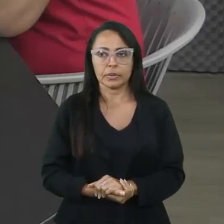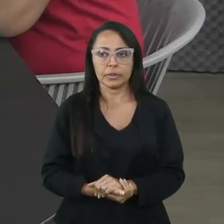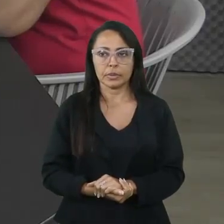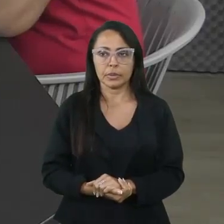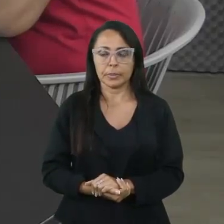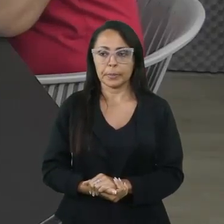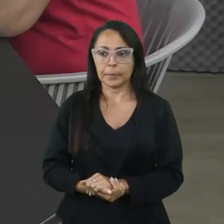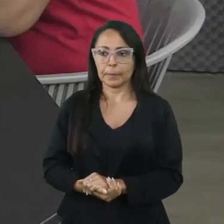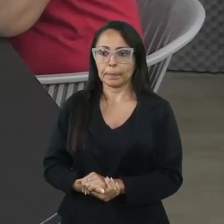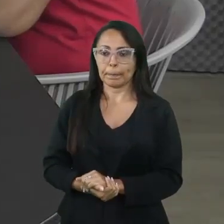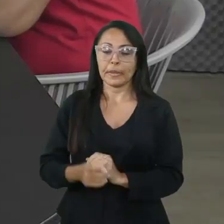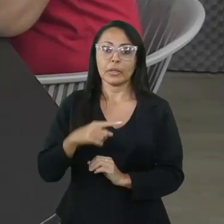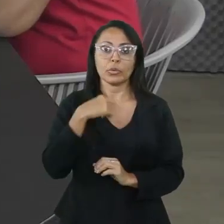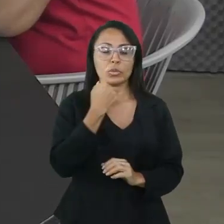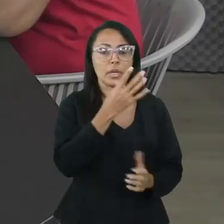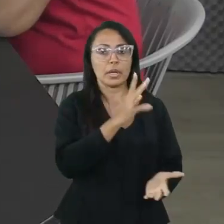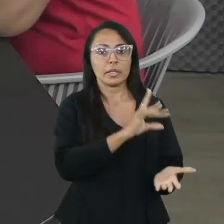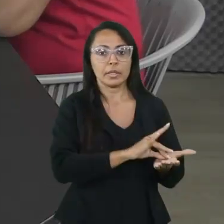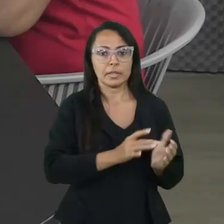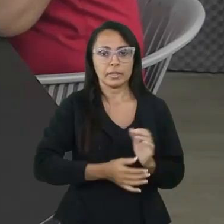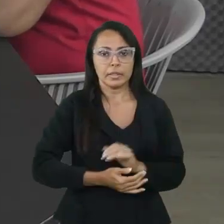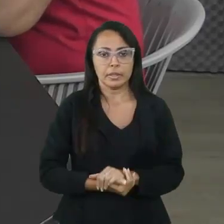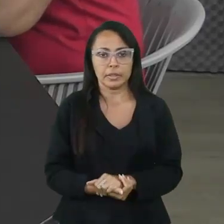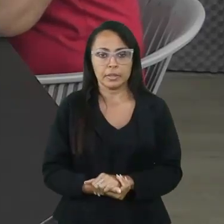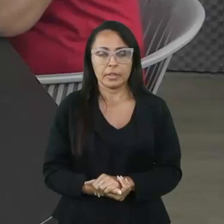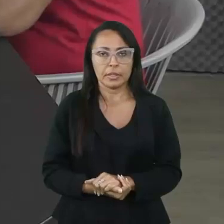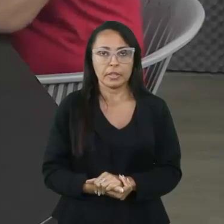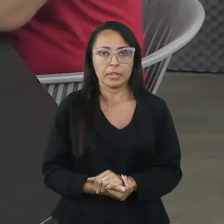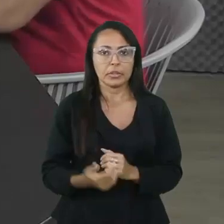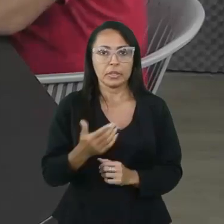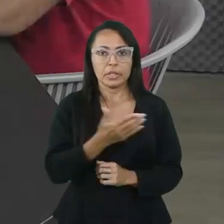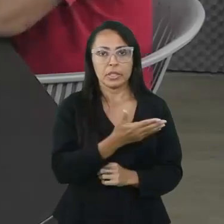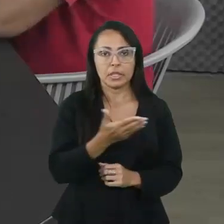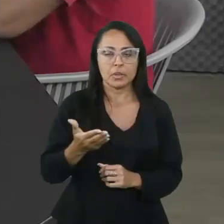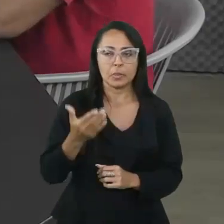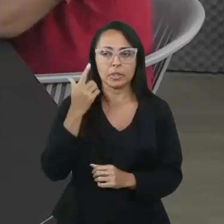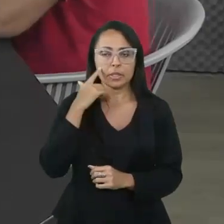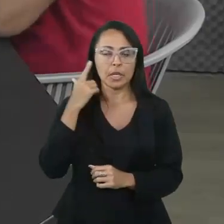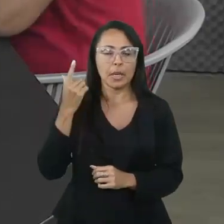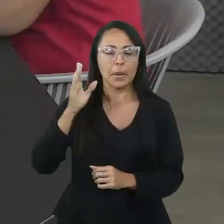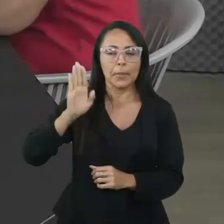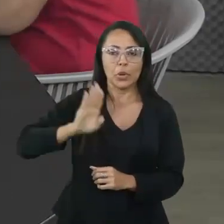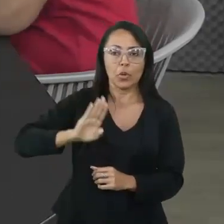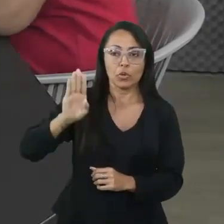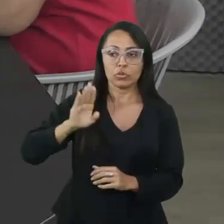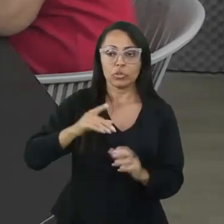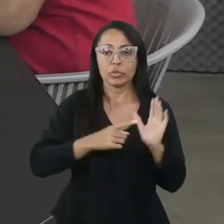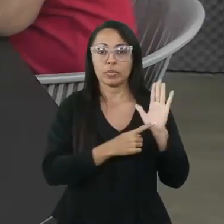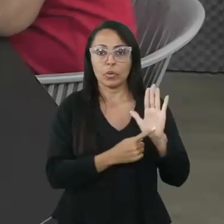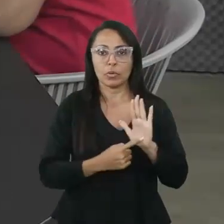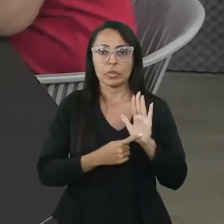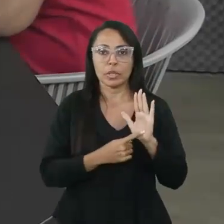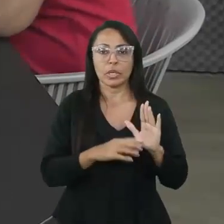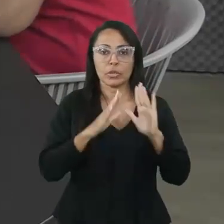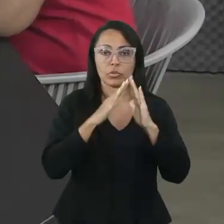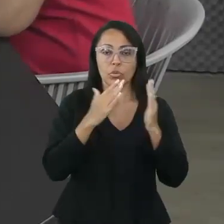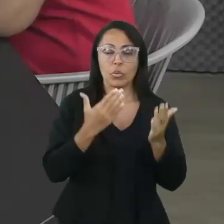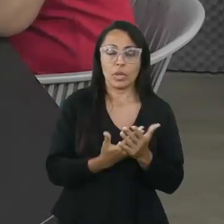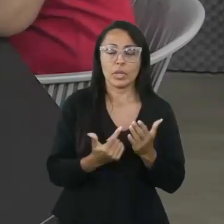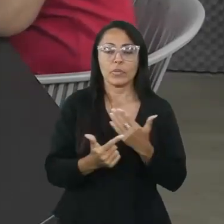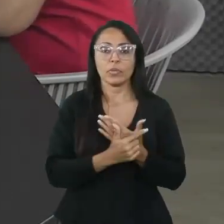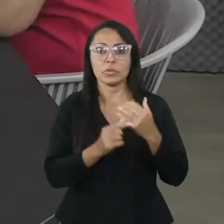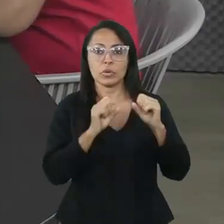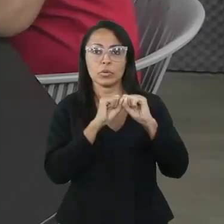difícil na nossa realidade. Mas aí tá aí o Daniel para dizer que a biologia mostra que a escola tem função social sim,